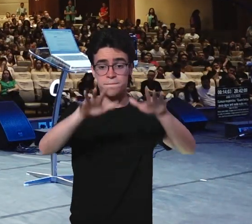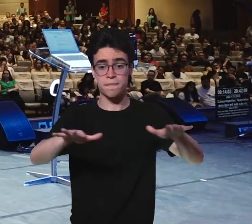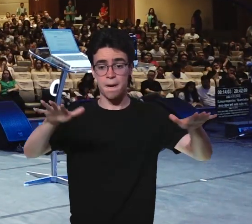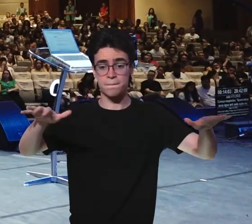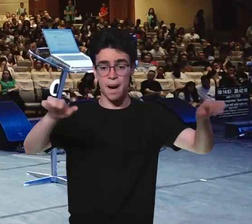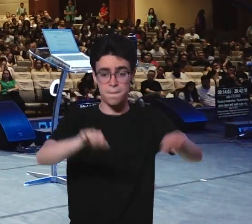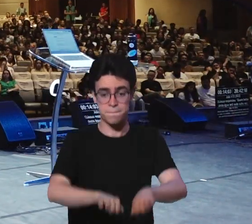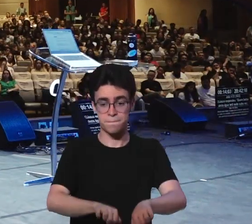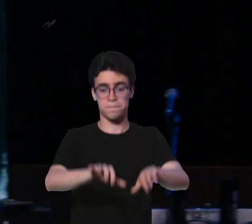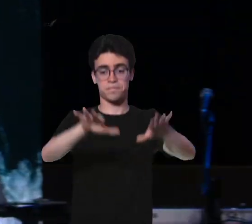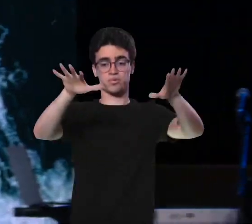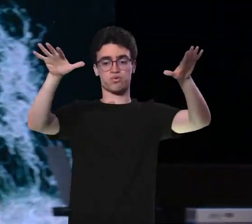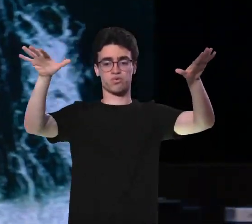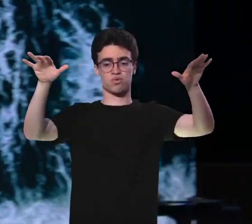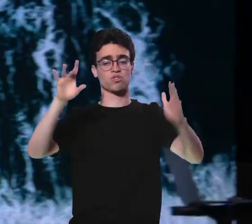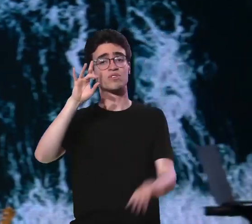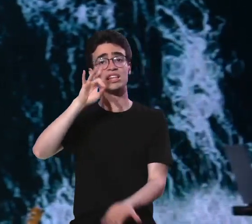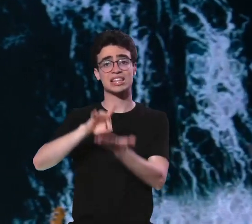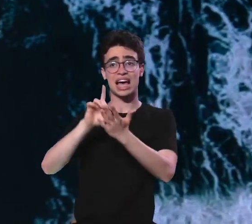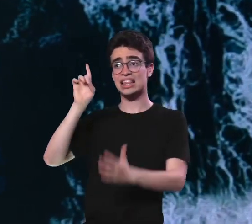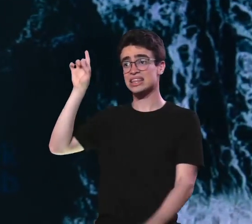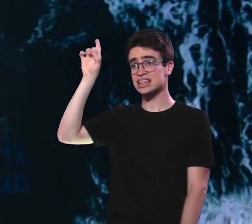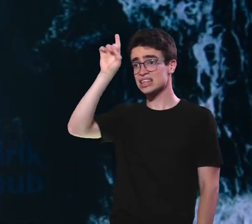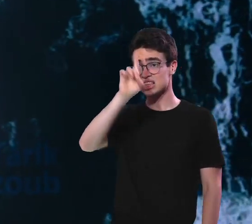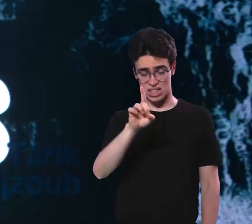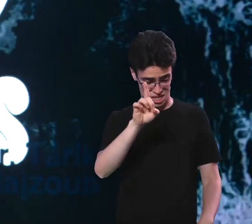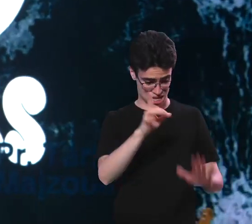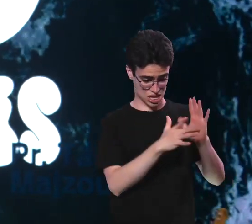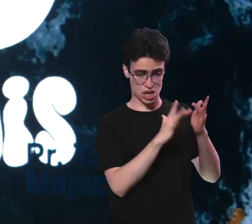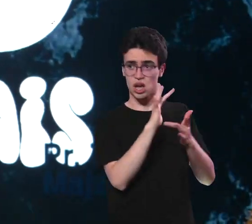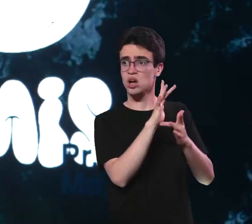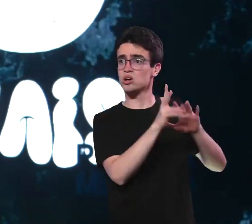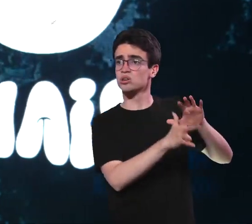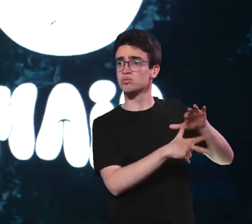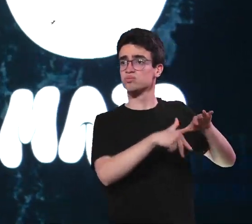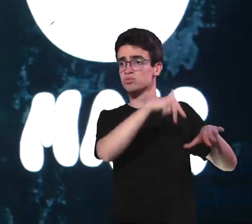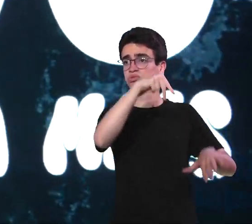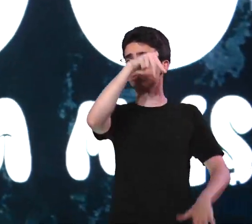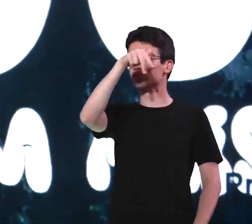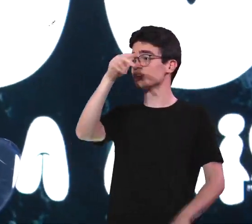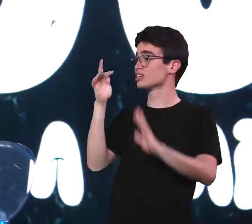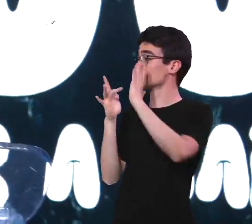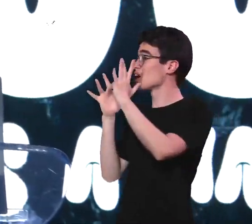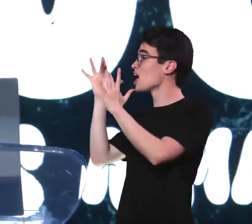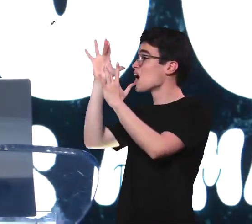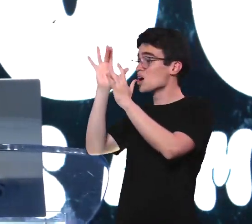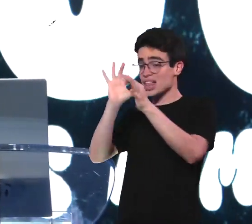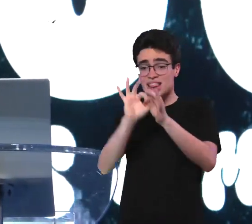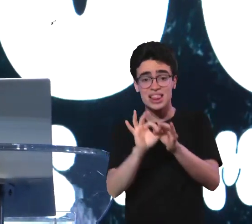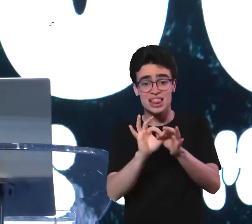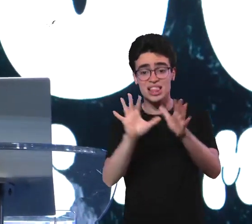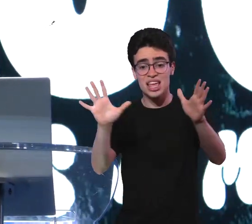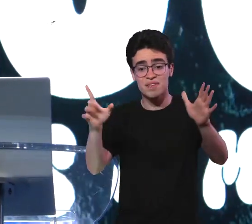Deus que ressuscitou Jesus dos mortos, Ele é acessível a mim e a você.